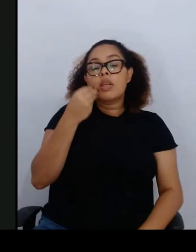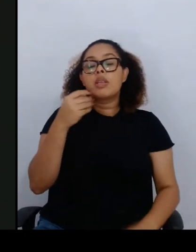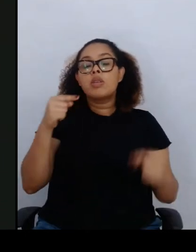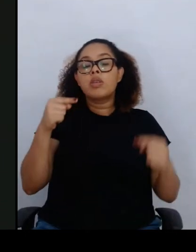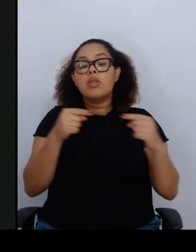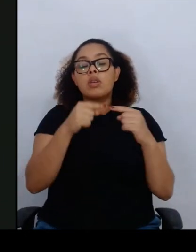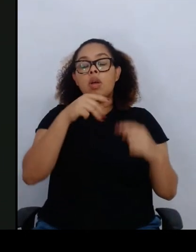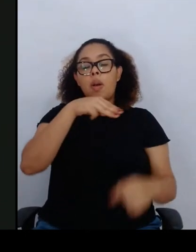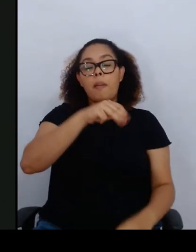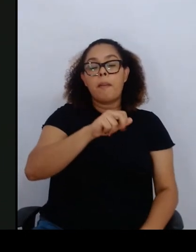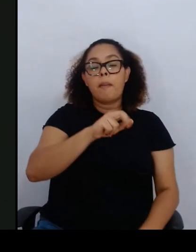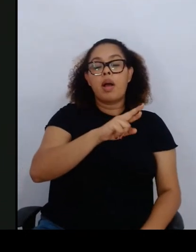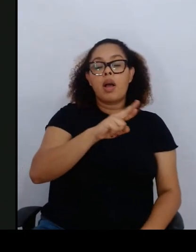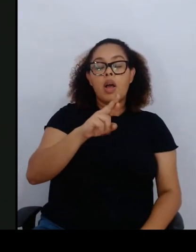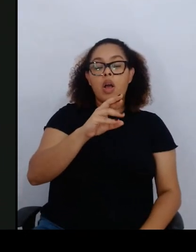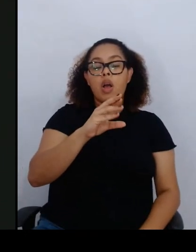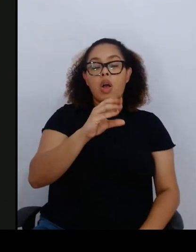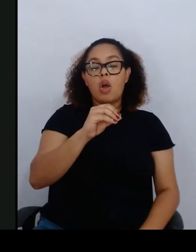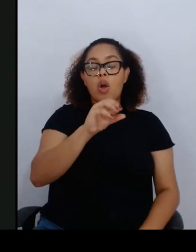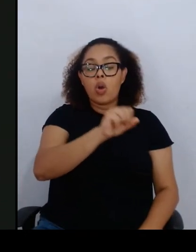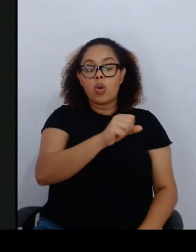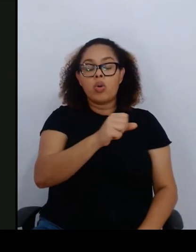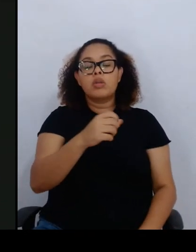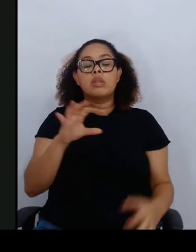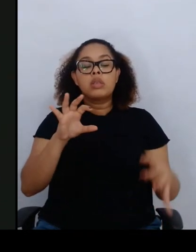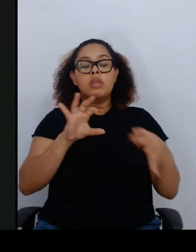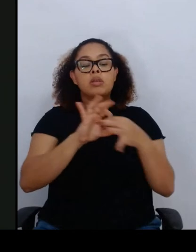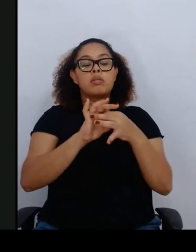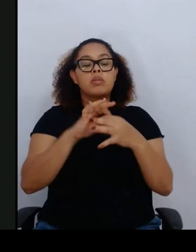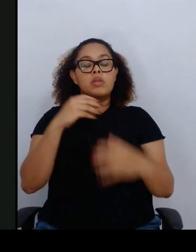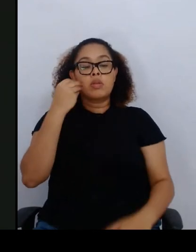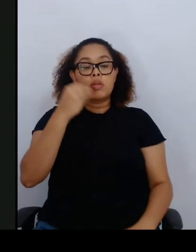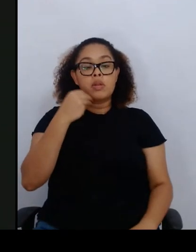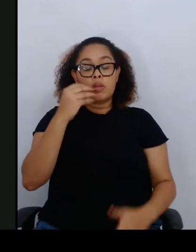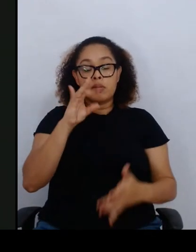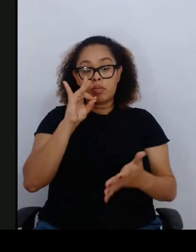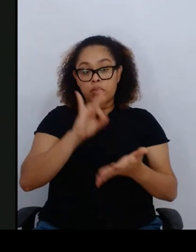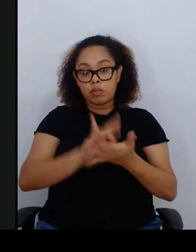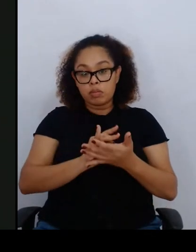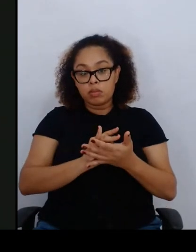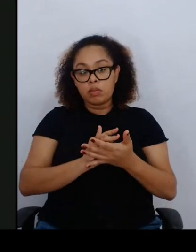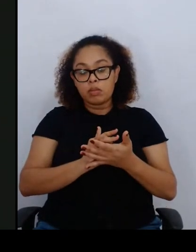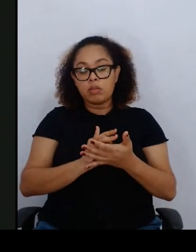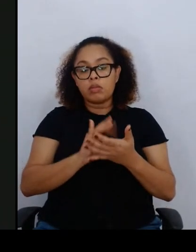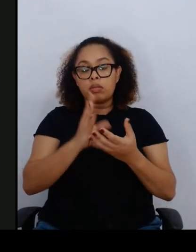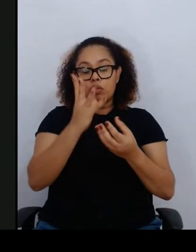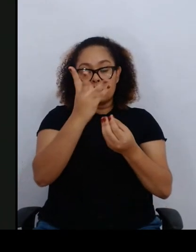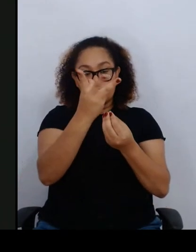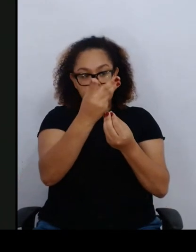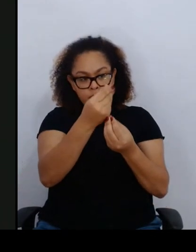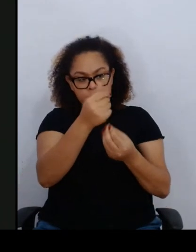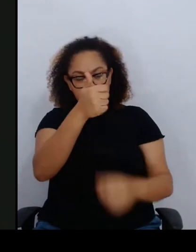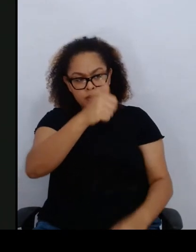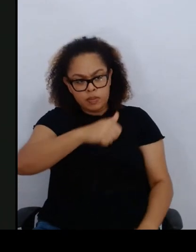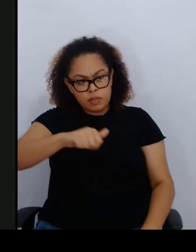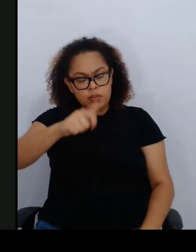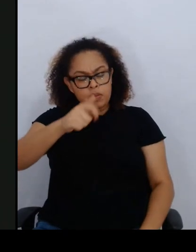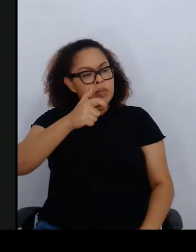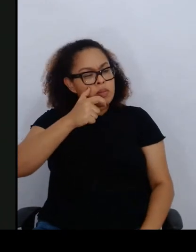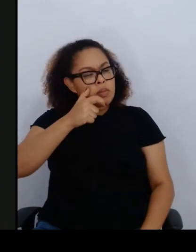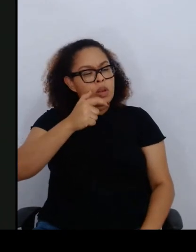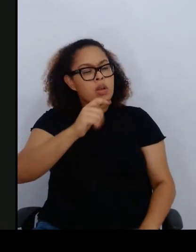uma influência genuína para ele analisar essas obras marroquinas e isso possibilita formas de pensar